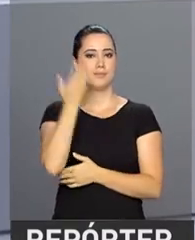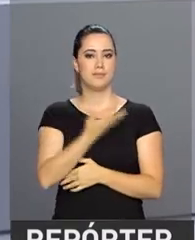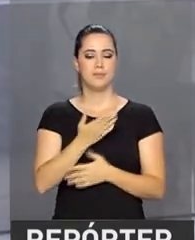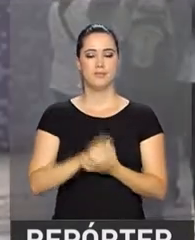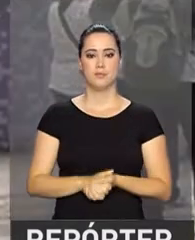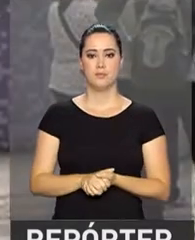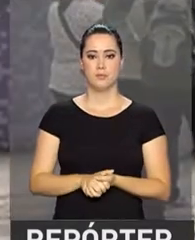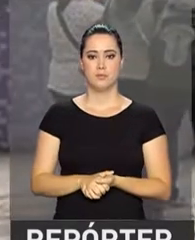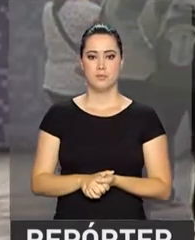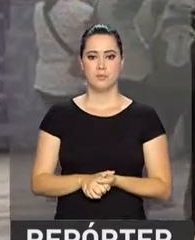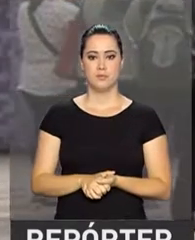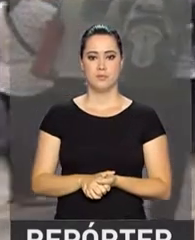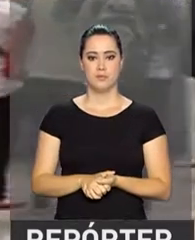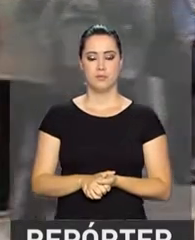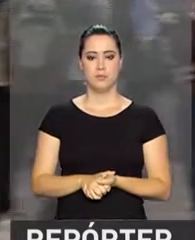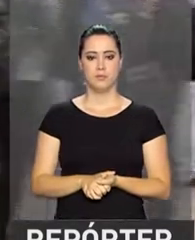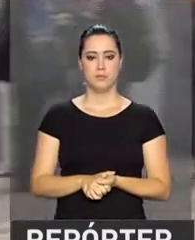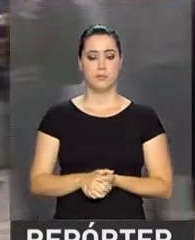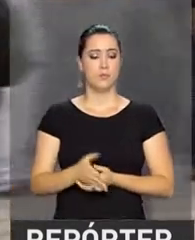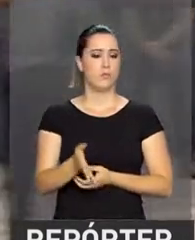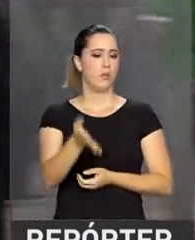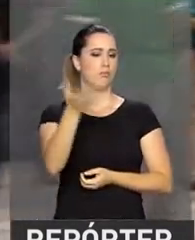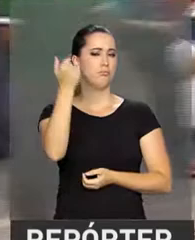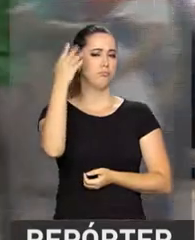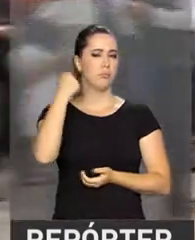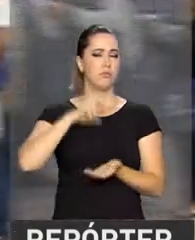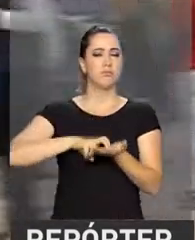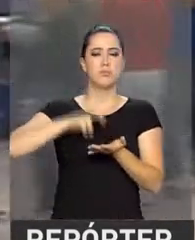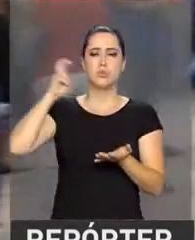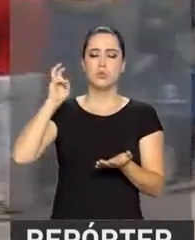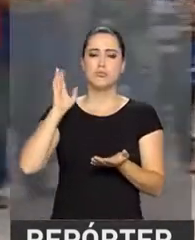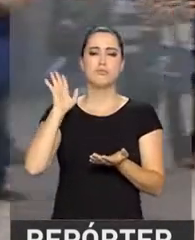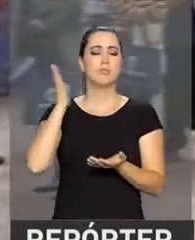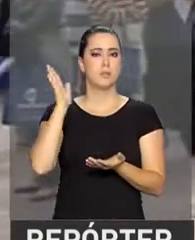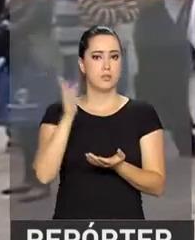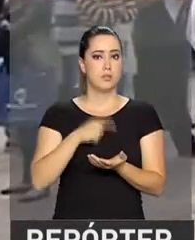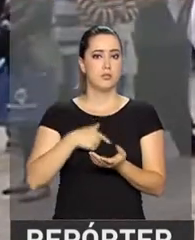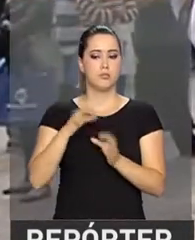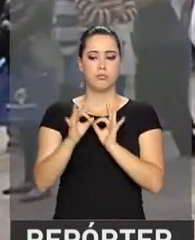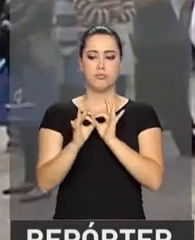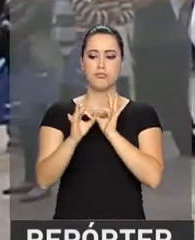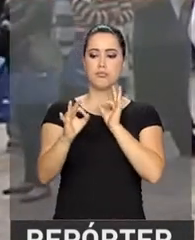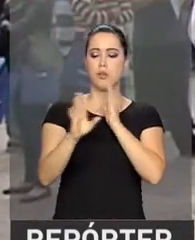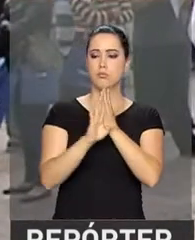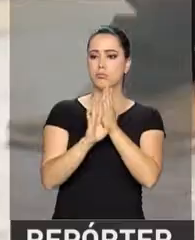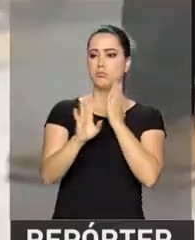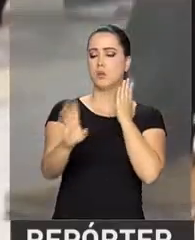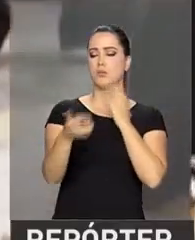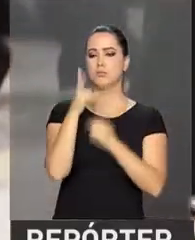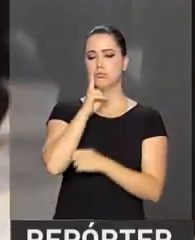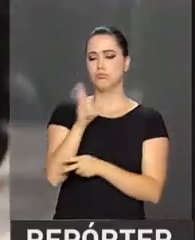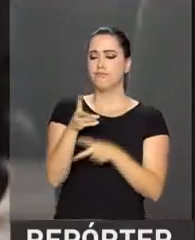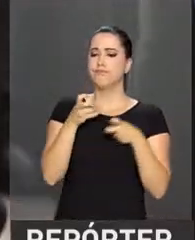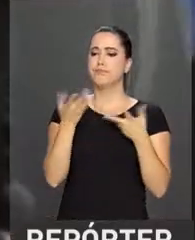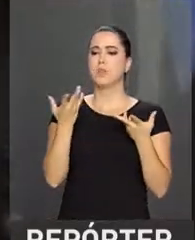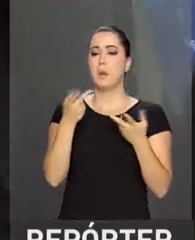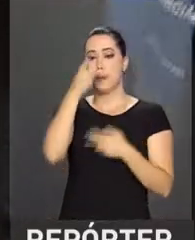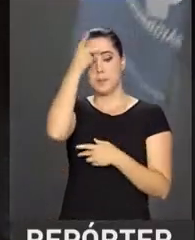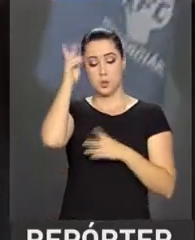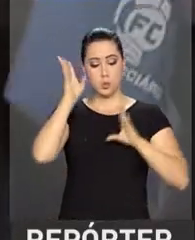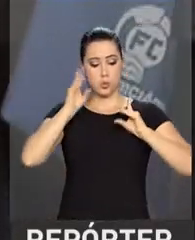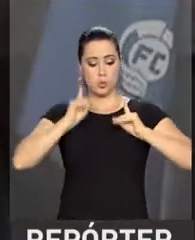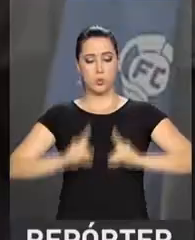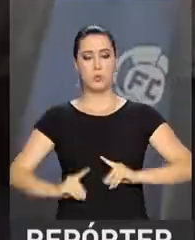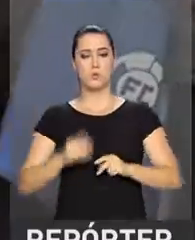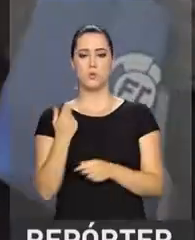Paulo. Desde as primeiras horas do dia, uma longa fila chamava a atenção de quem passava. Eram pessoas com